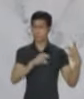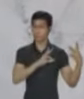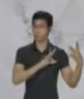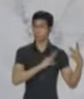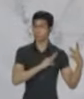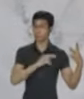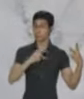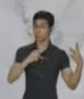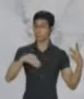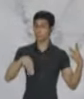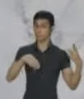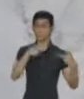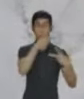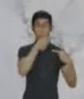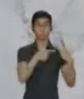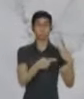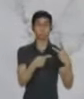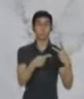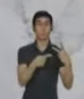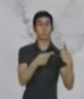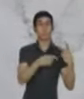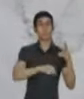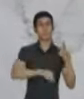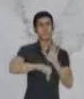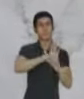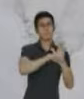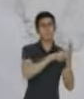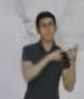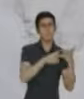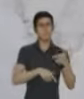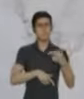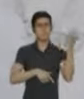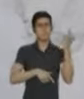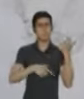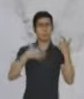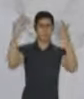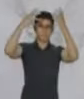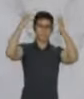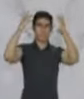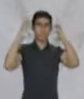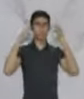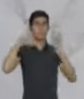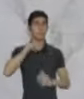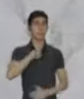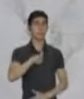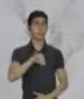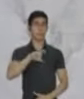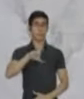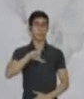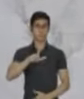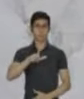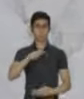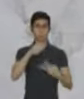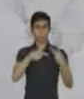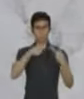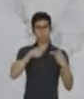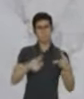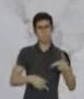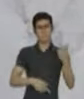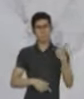assassinaram mariane franco mas quem mandou eles fazer isso eles fazerem isso quem pagou